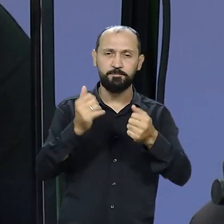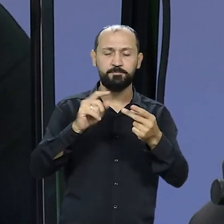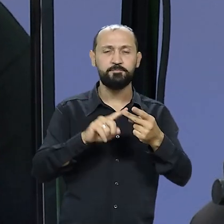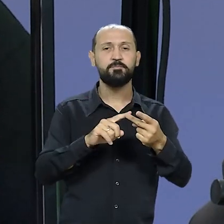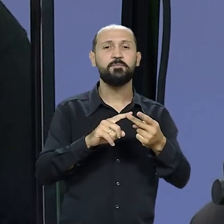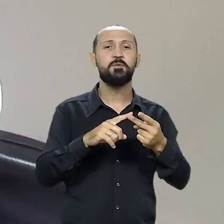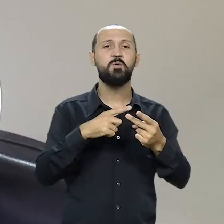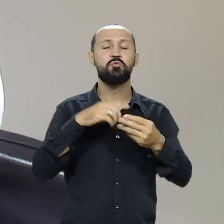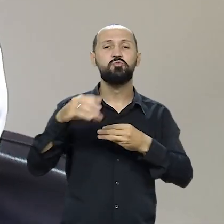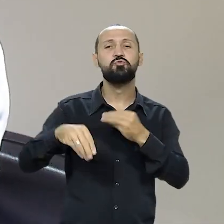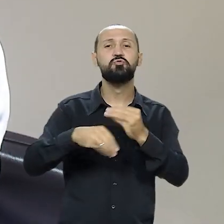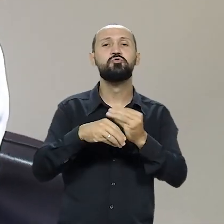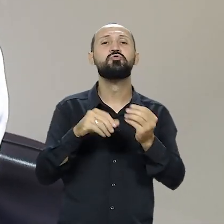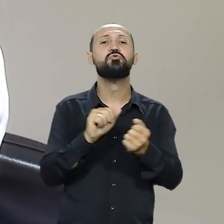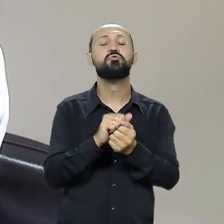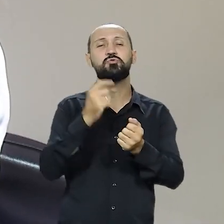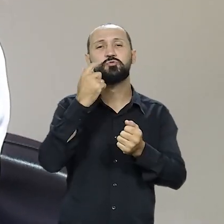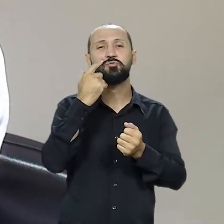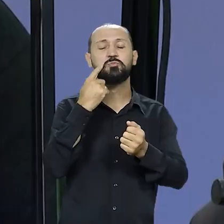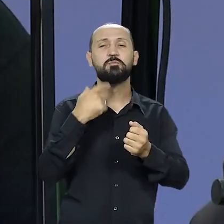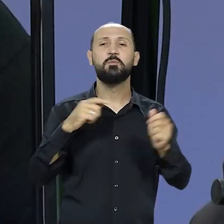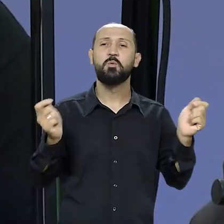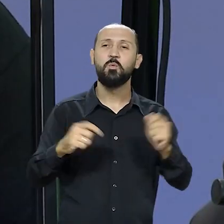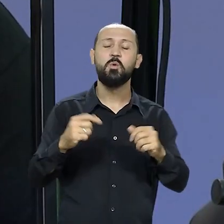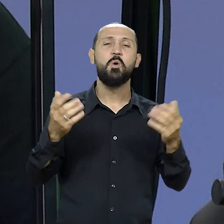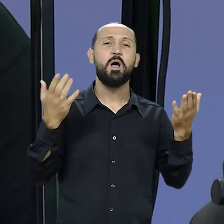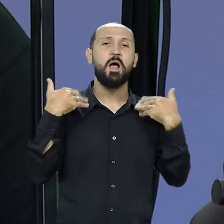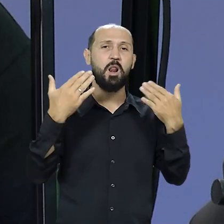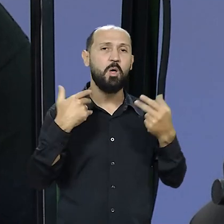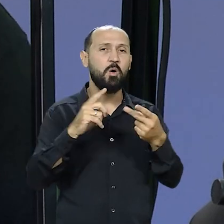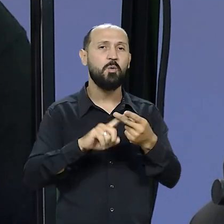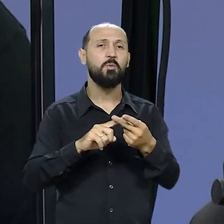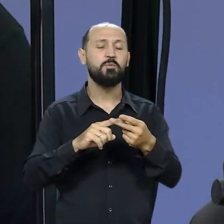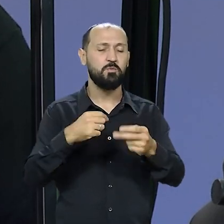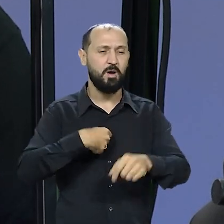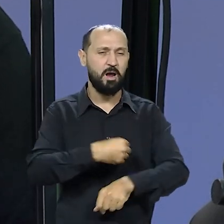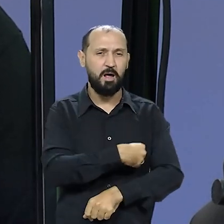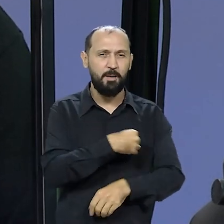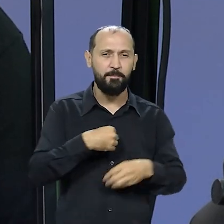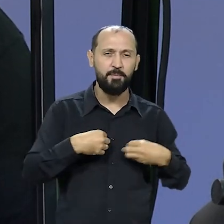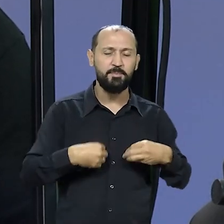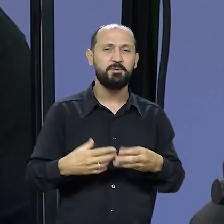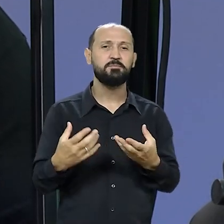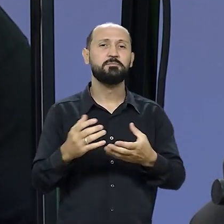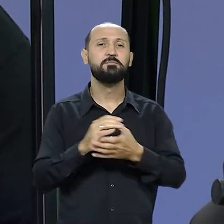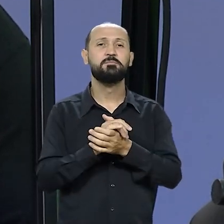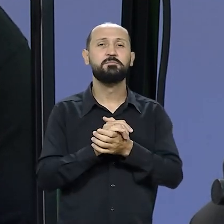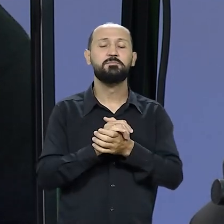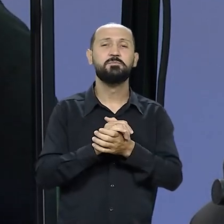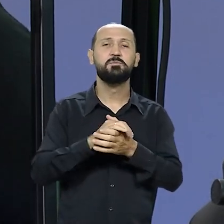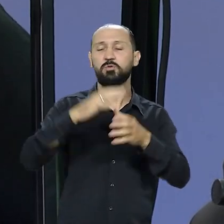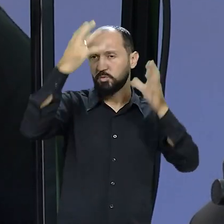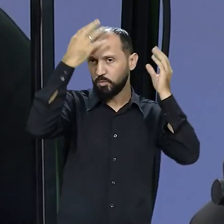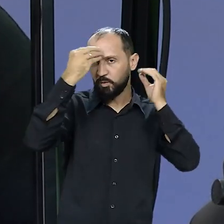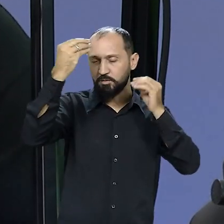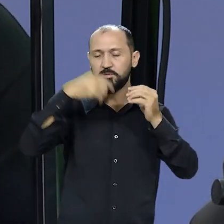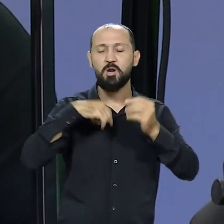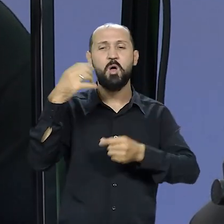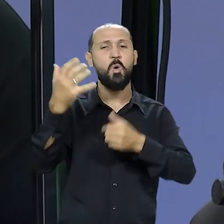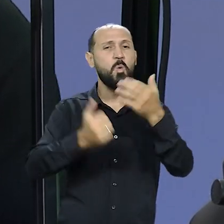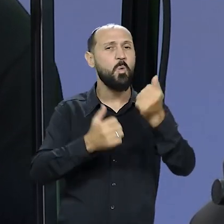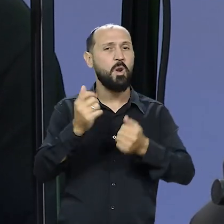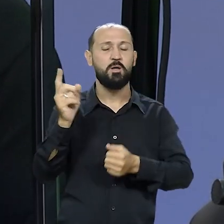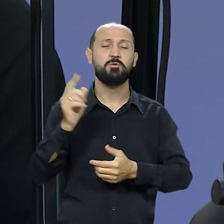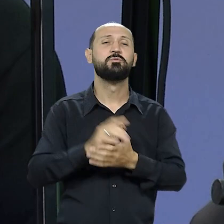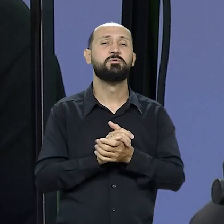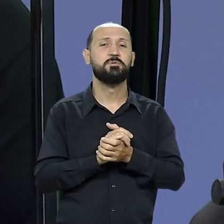leiteiro, e você bota aí uma tolerância maior ao calor, a carrapato, outros parasitas, e o holandês entra com